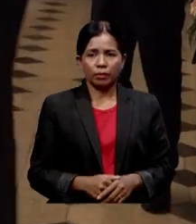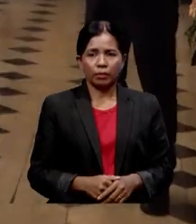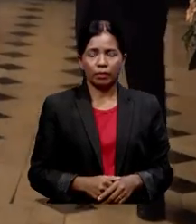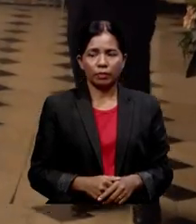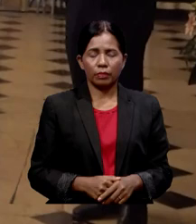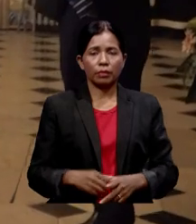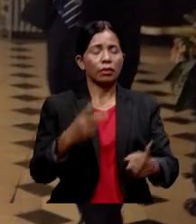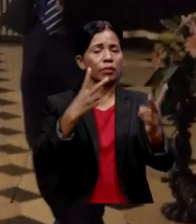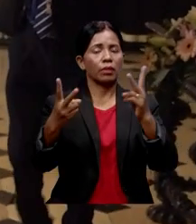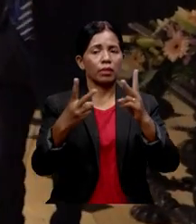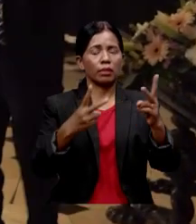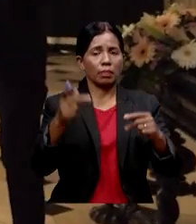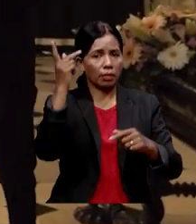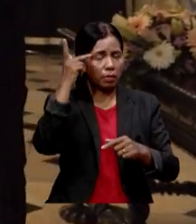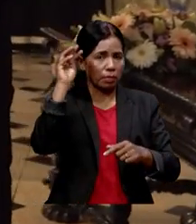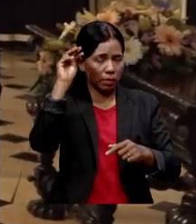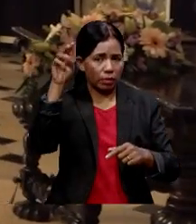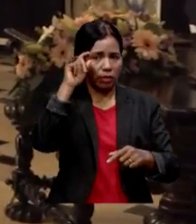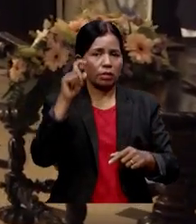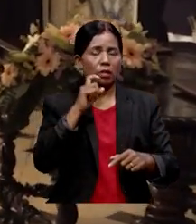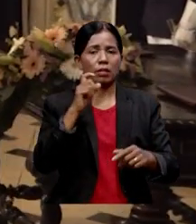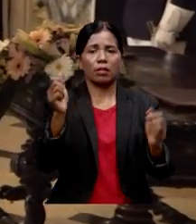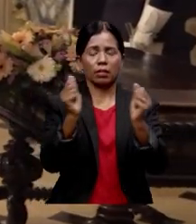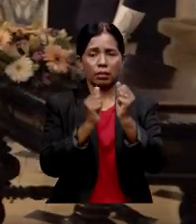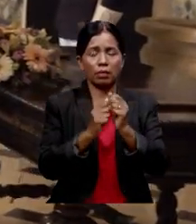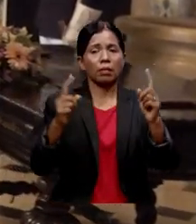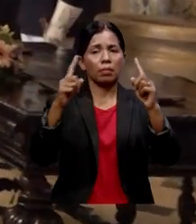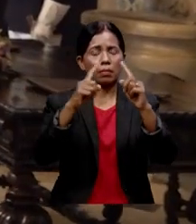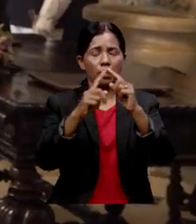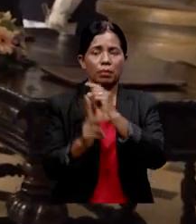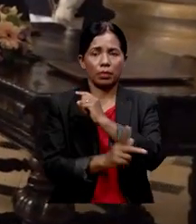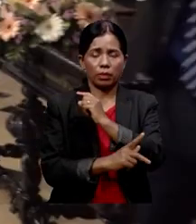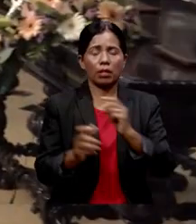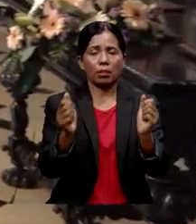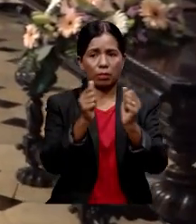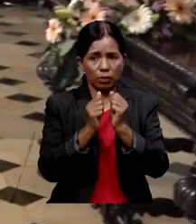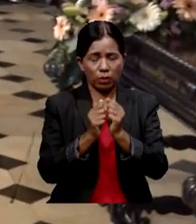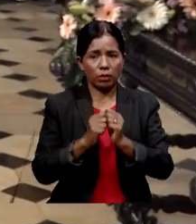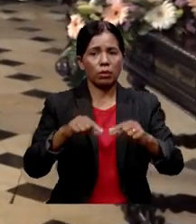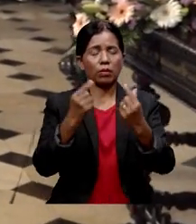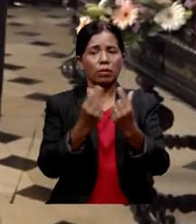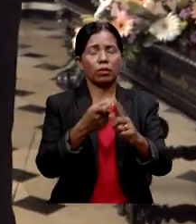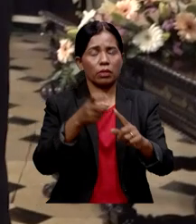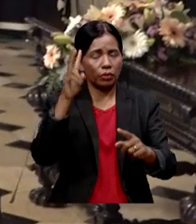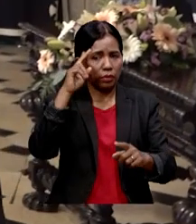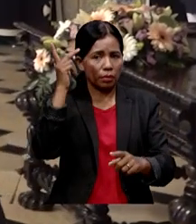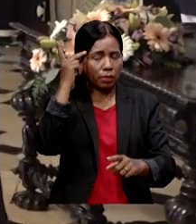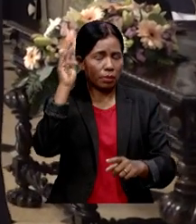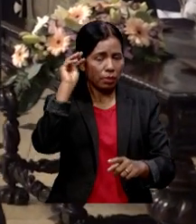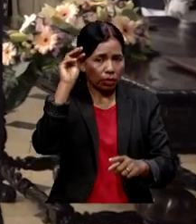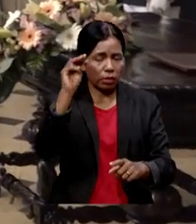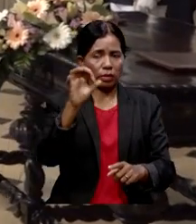E a visita oficial do primeiro-ministro Cassiano Guzmão a Portugal, a muito com a delegação, também composto do